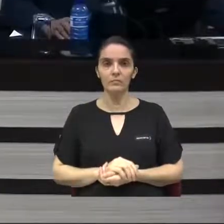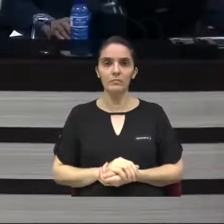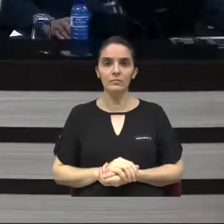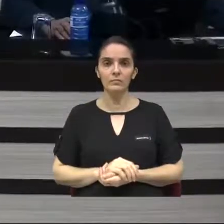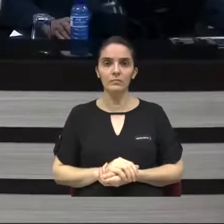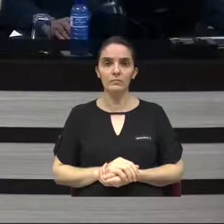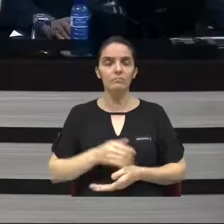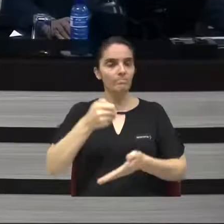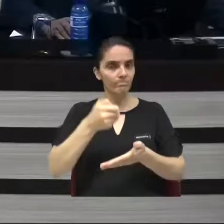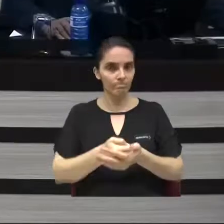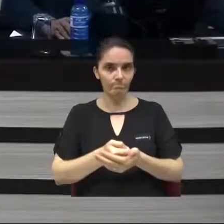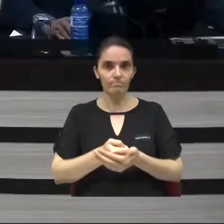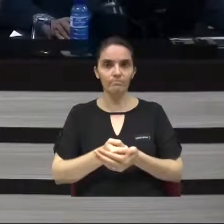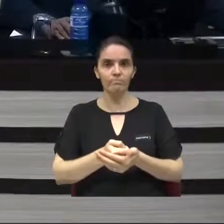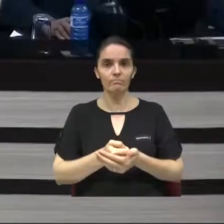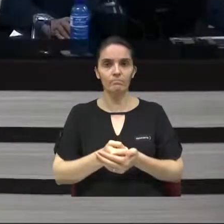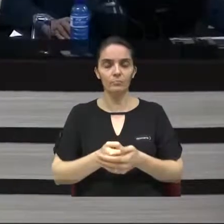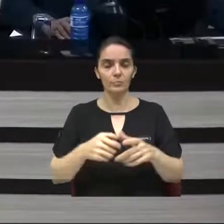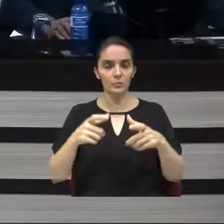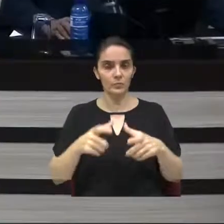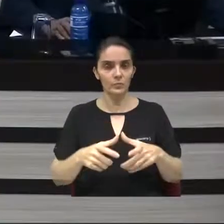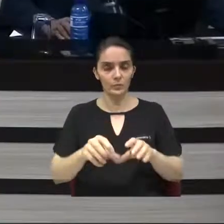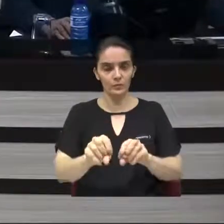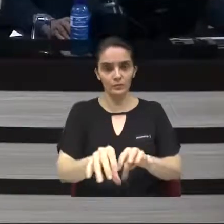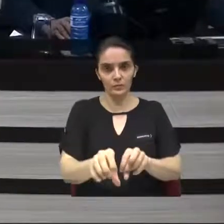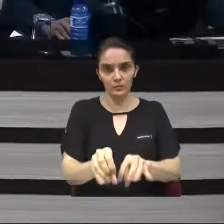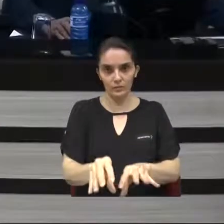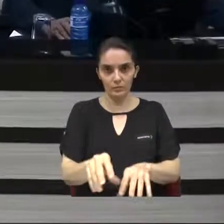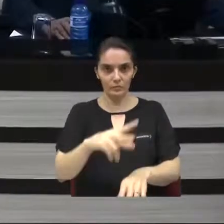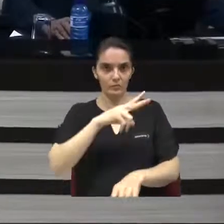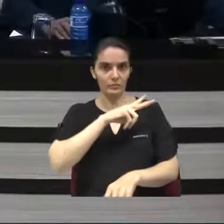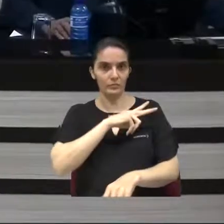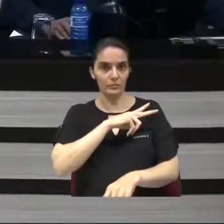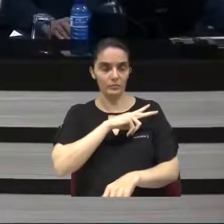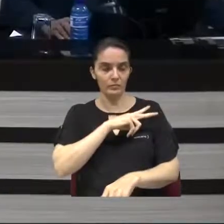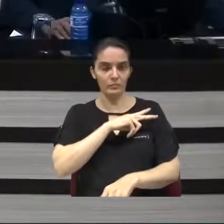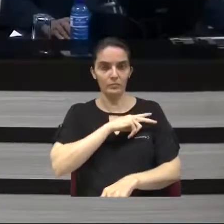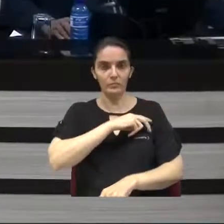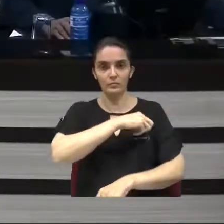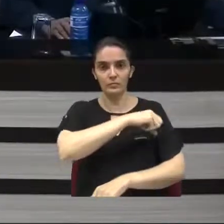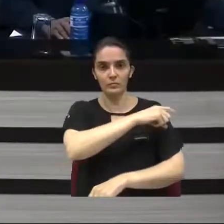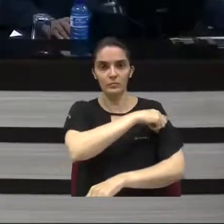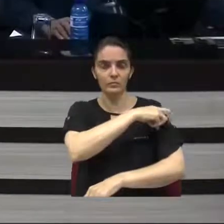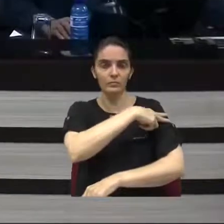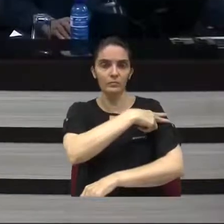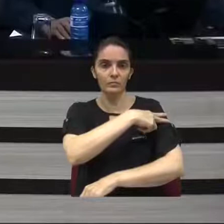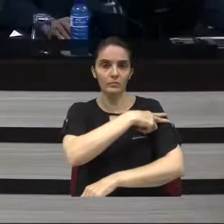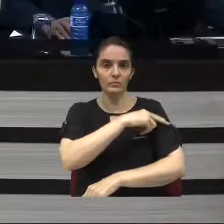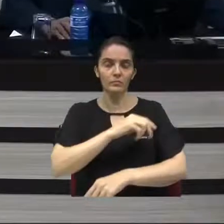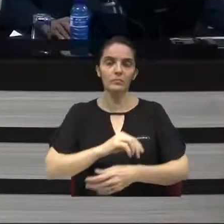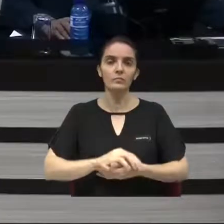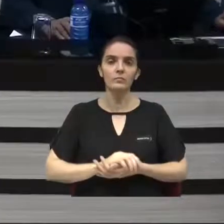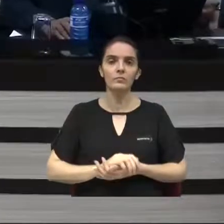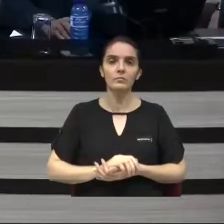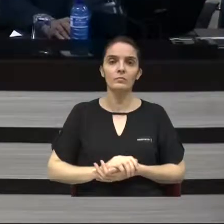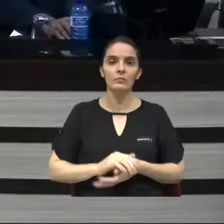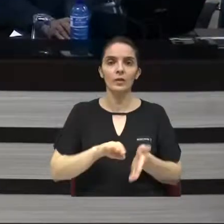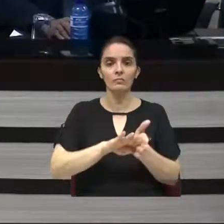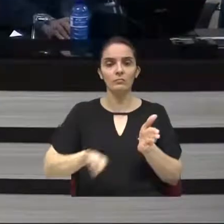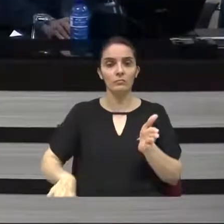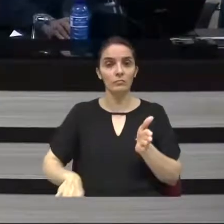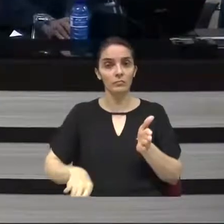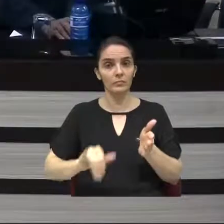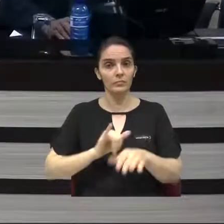torna obrigatório os estabelecimentos de ensino da rede pública e particular de primeiro e segundo grau no município de Limeira a abonação de faltas de